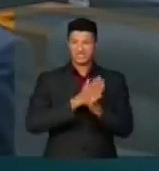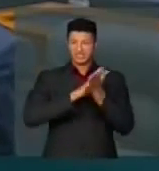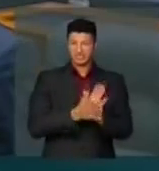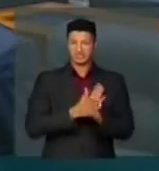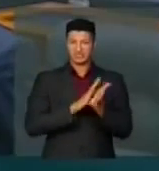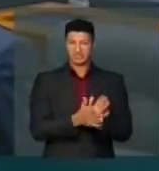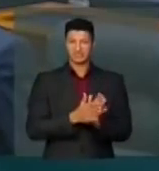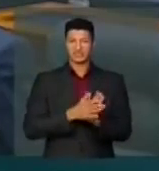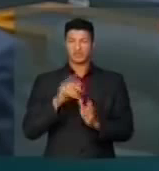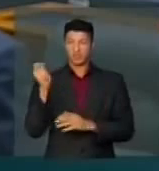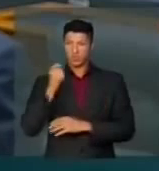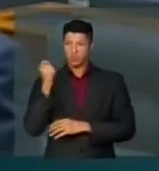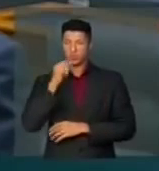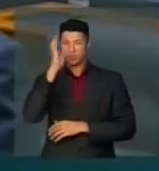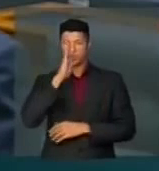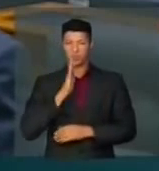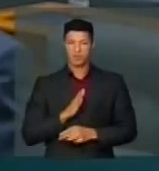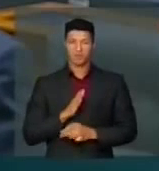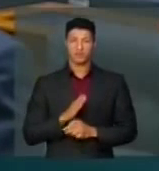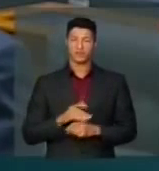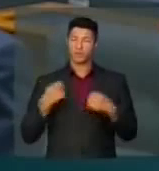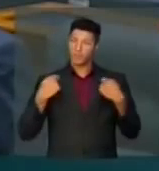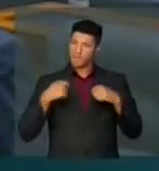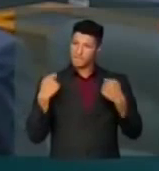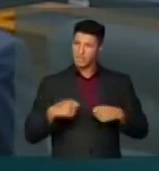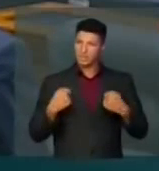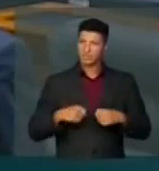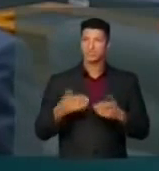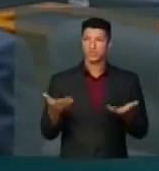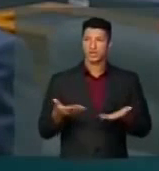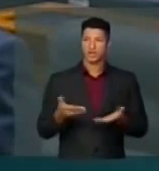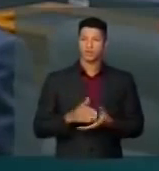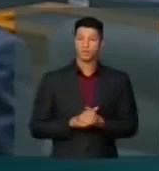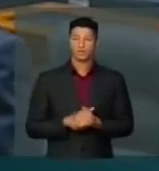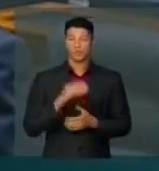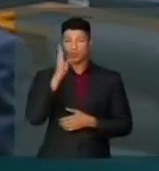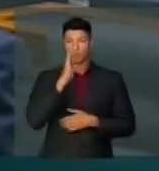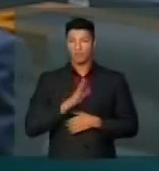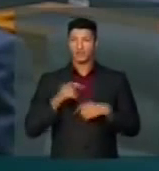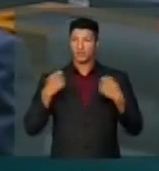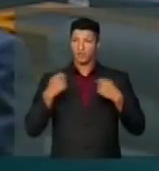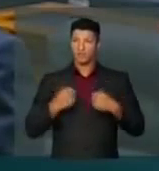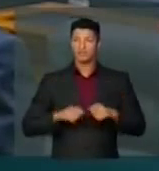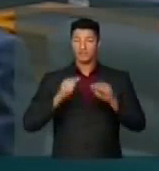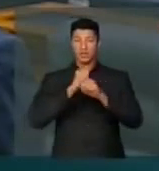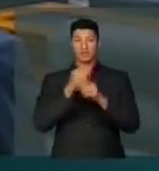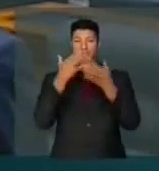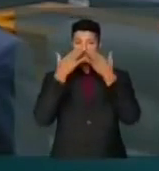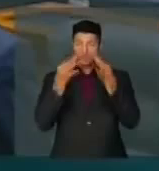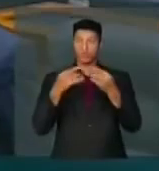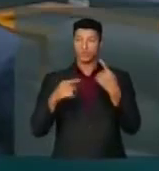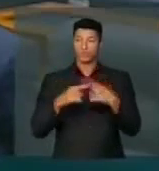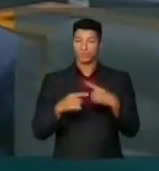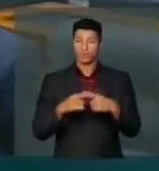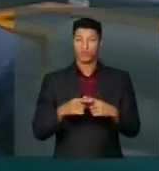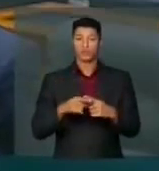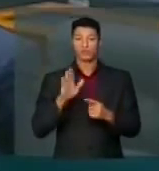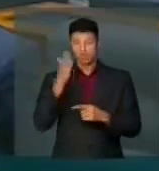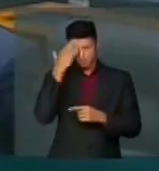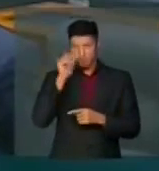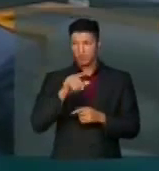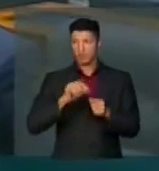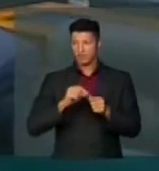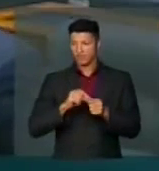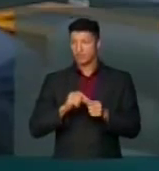seu filho lá do Sul. O Brasil precisa, presidente, o Brasil precisa acordar. Até porque, sabe o que ele